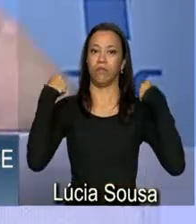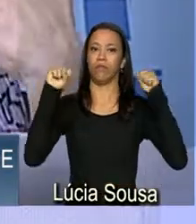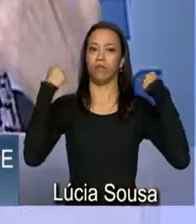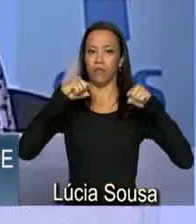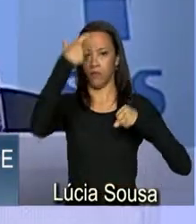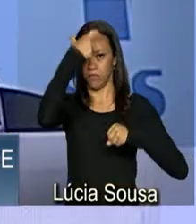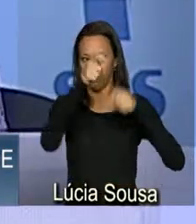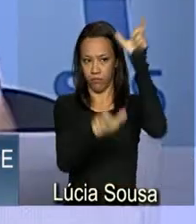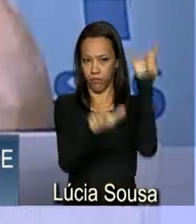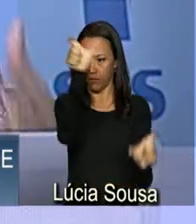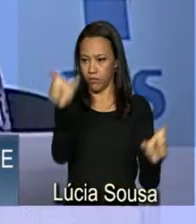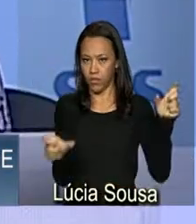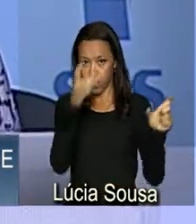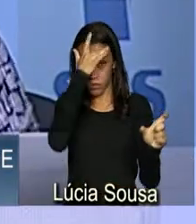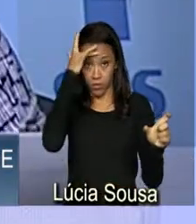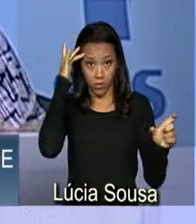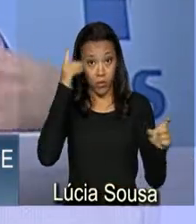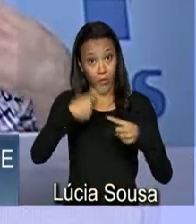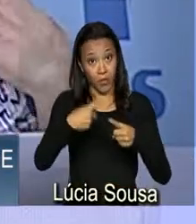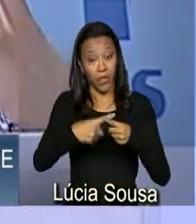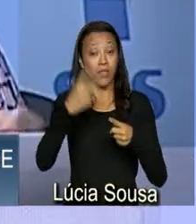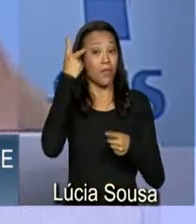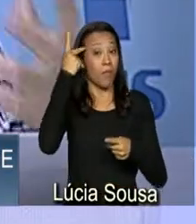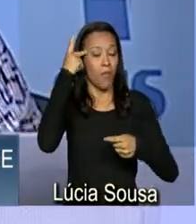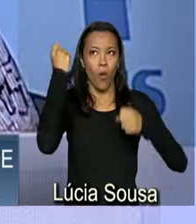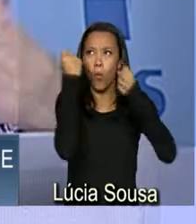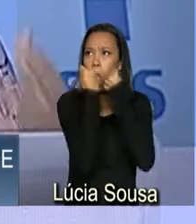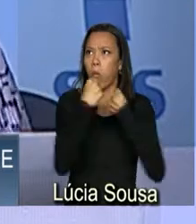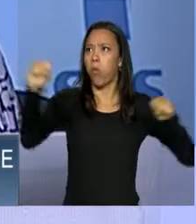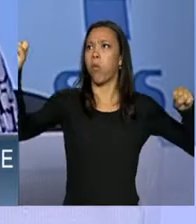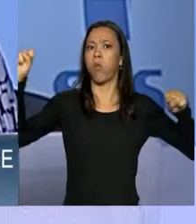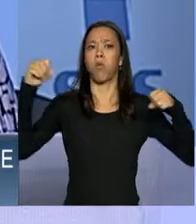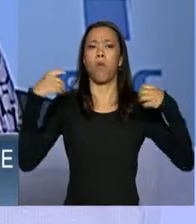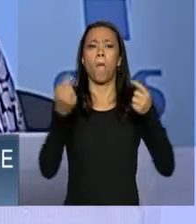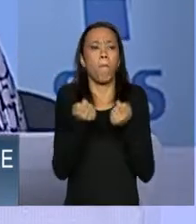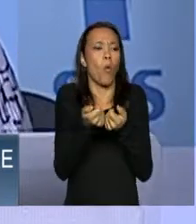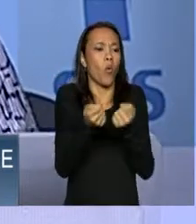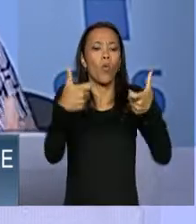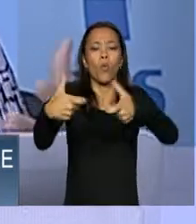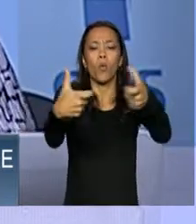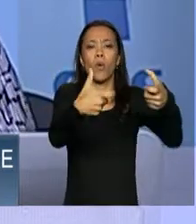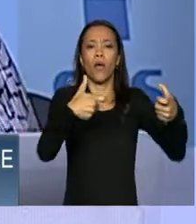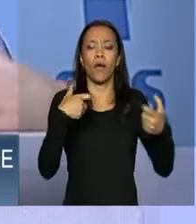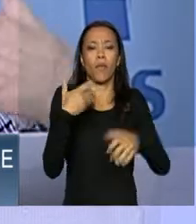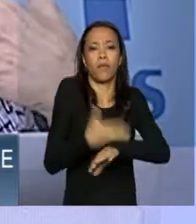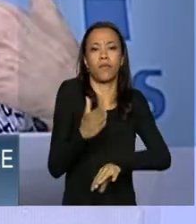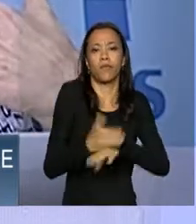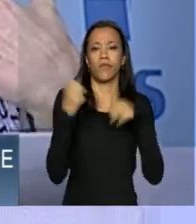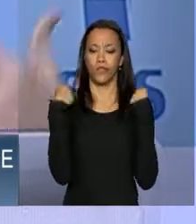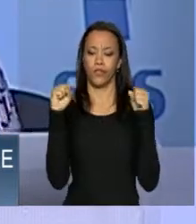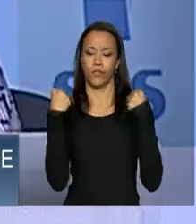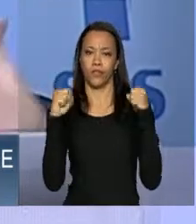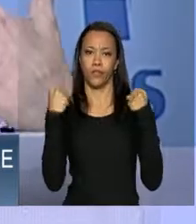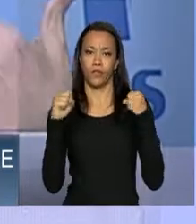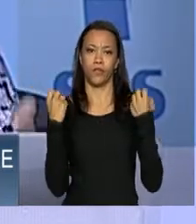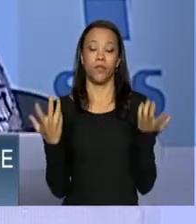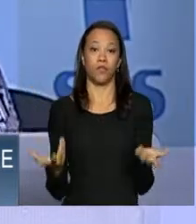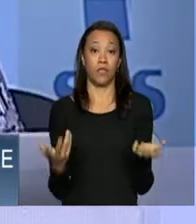também por ser uma grande metrópole, com pouco espaço para a prática da atividade física, e as pessoas gastando